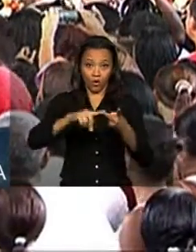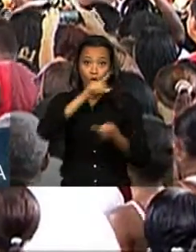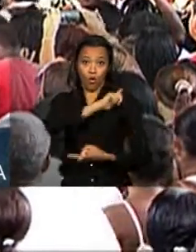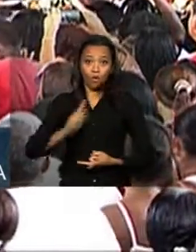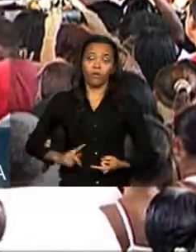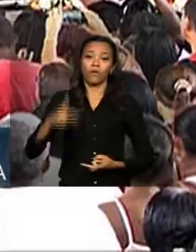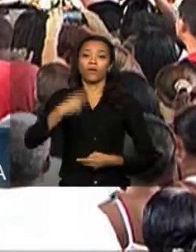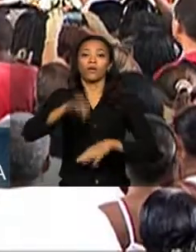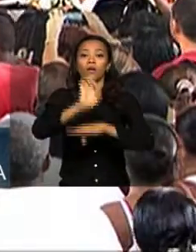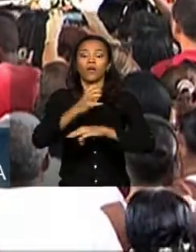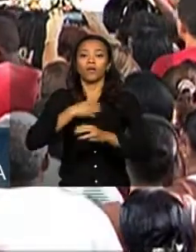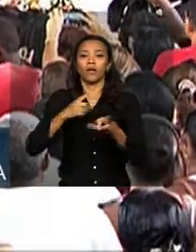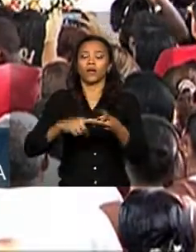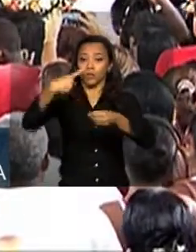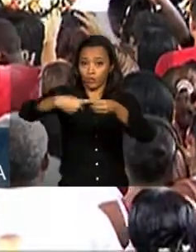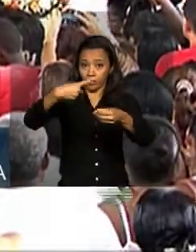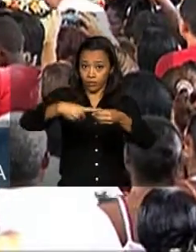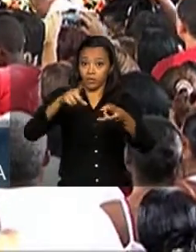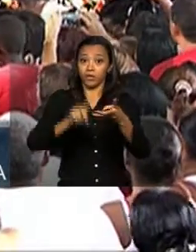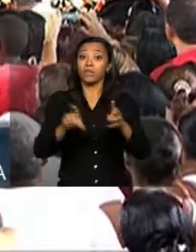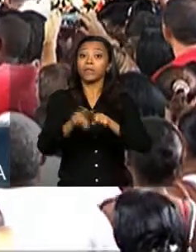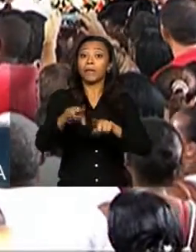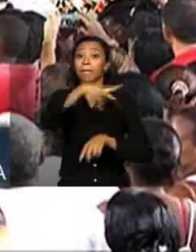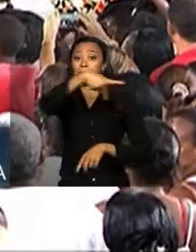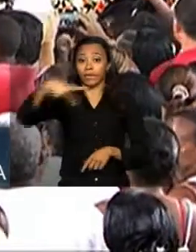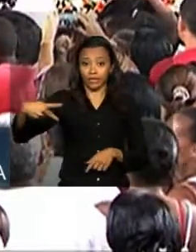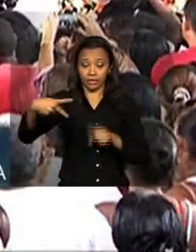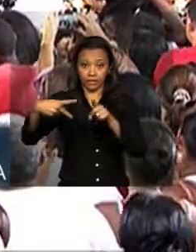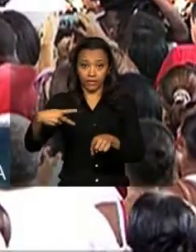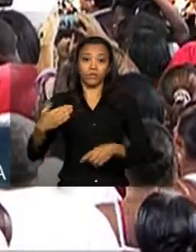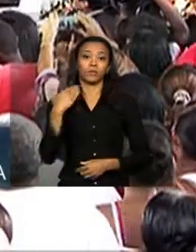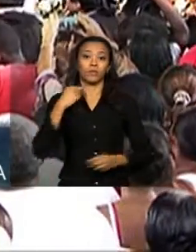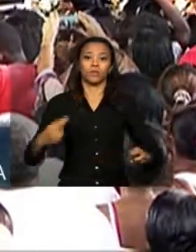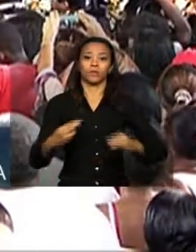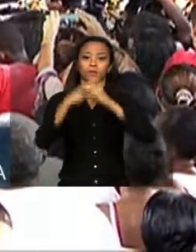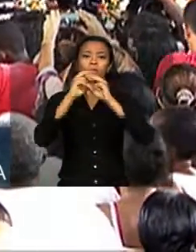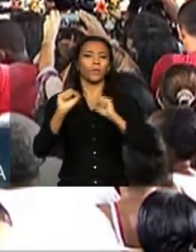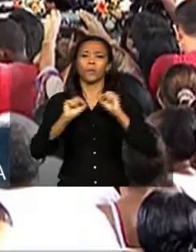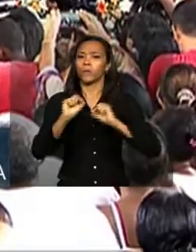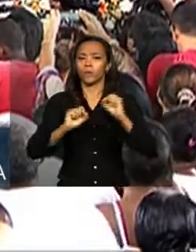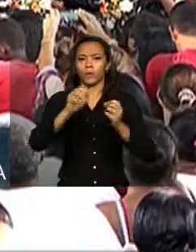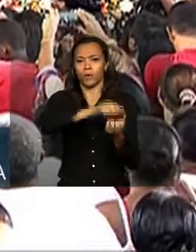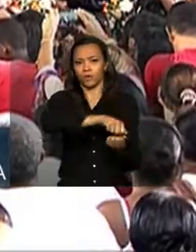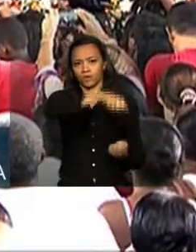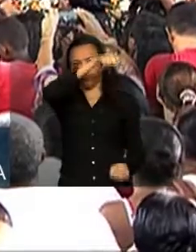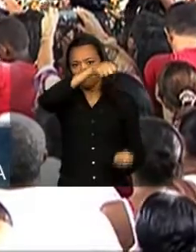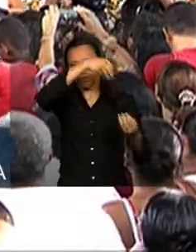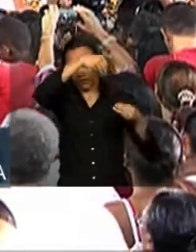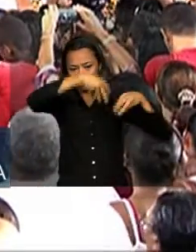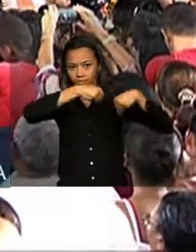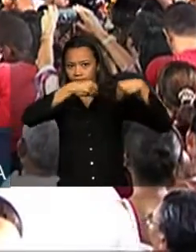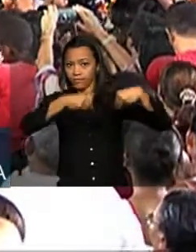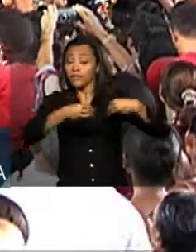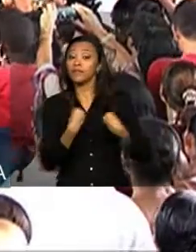o prefeito de Feira de Santana e a presidente da Caixa Econômica Federal a descerrarem as placas alusivas à